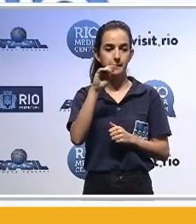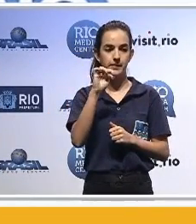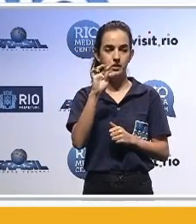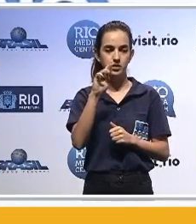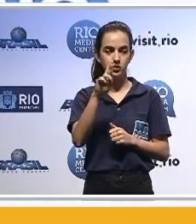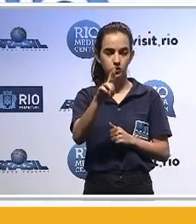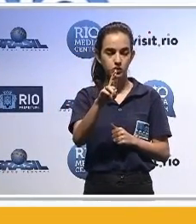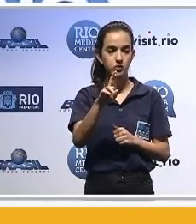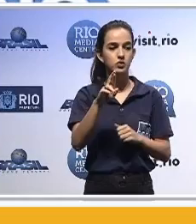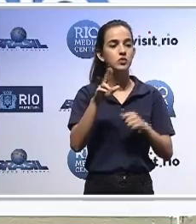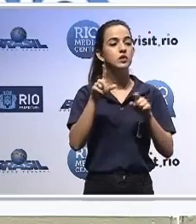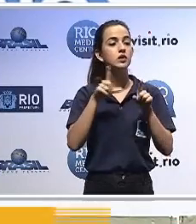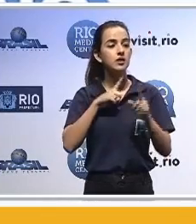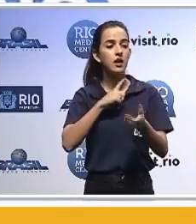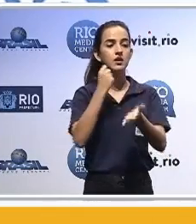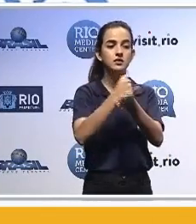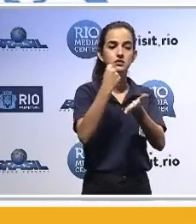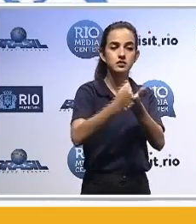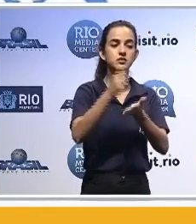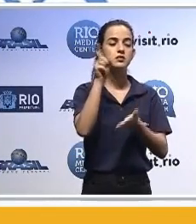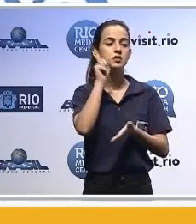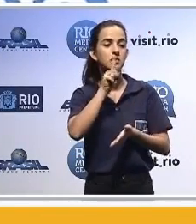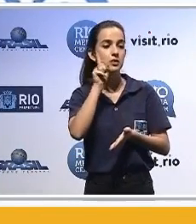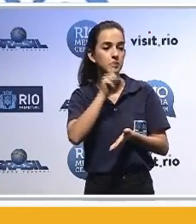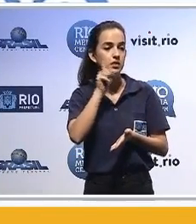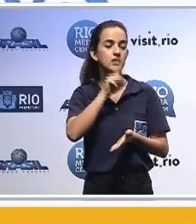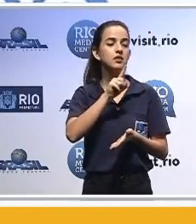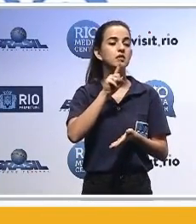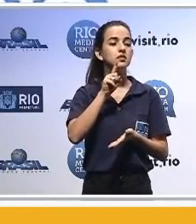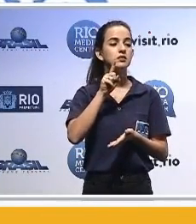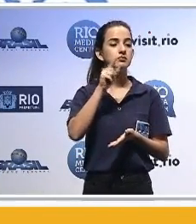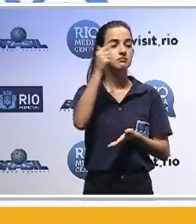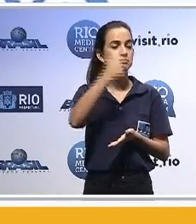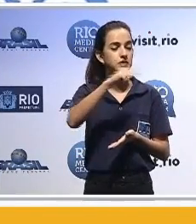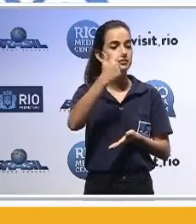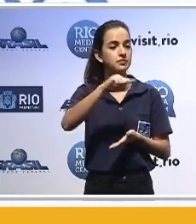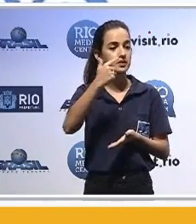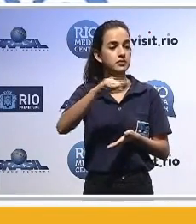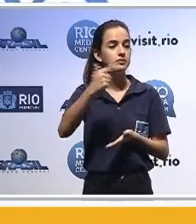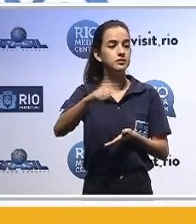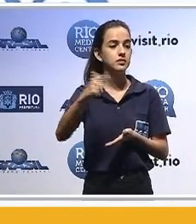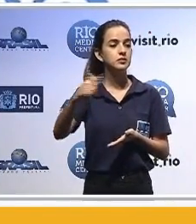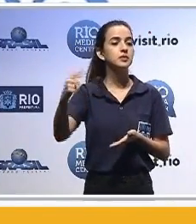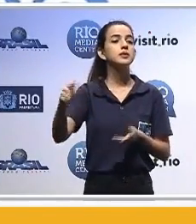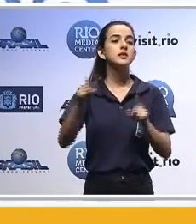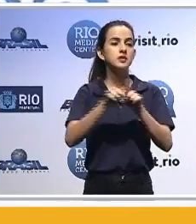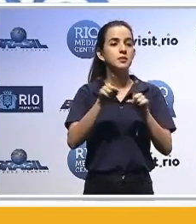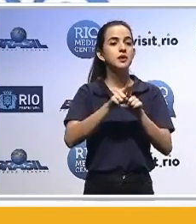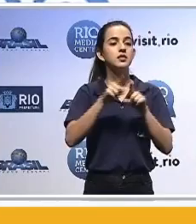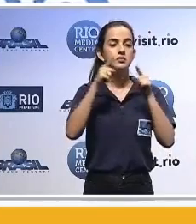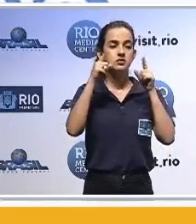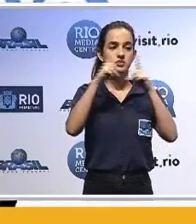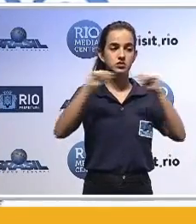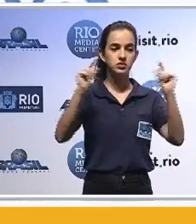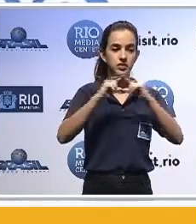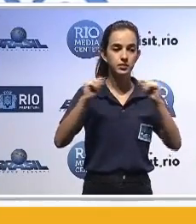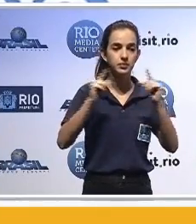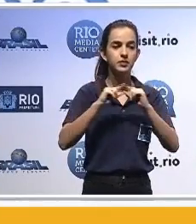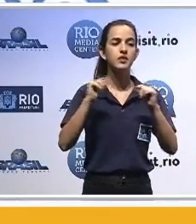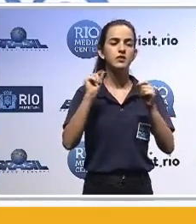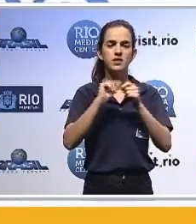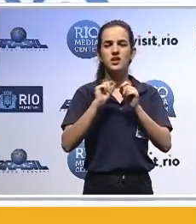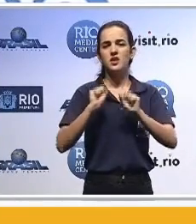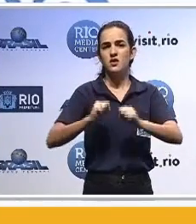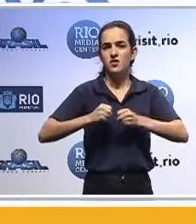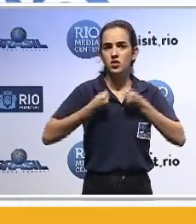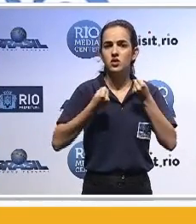Justiça, tiramos os vistos para os norte-americanos, canadenses, e australianos e japoneses, né? Então, foi feito um grande esforço.